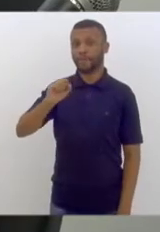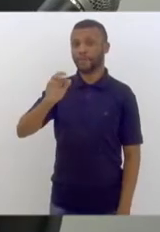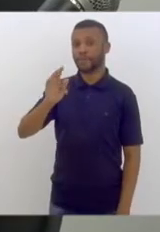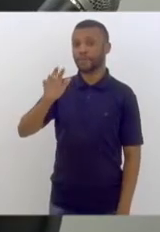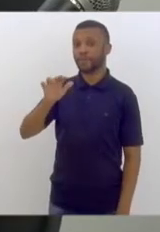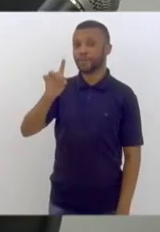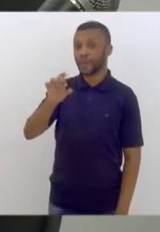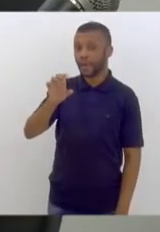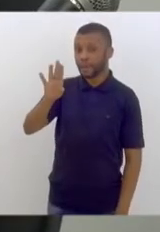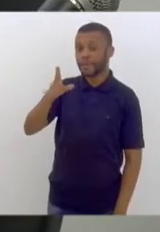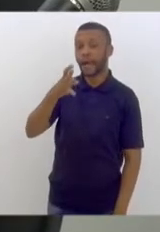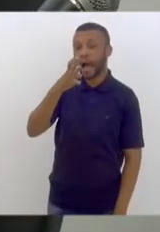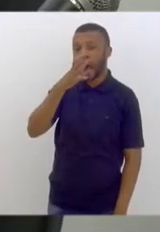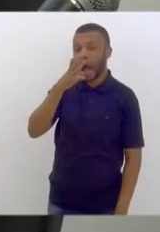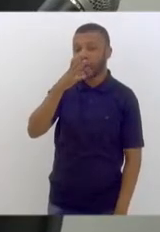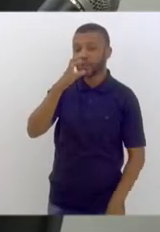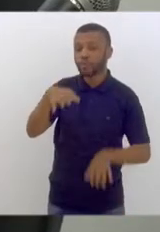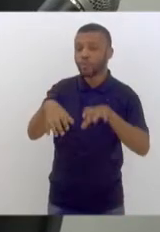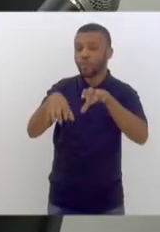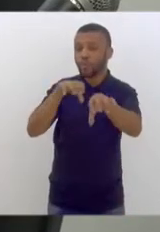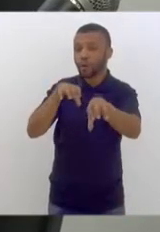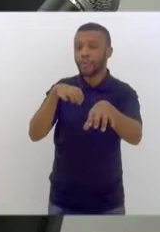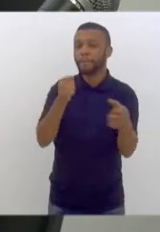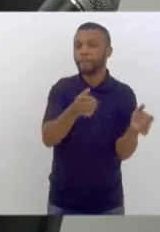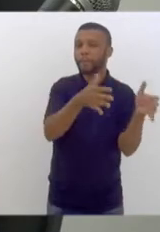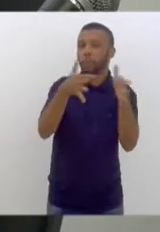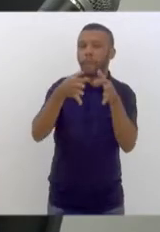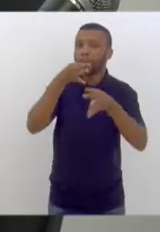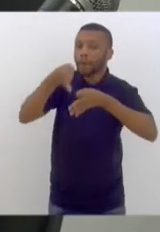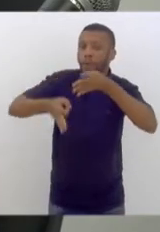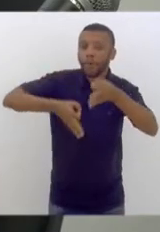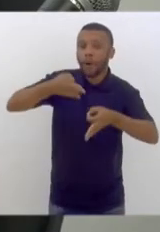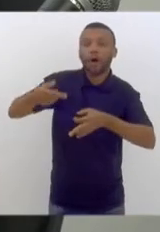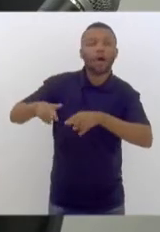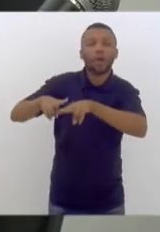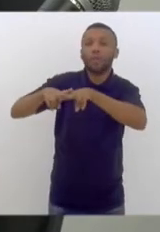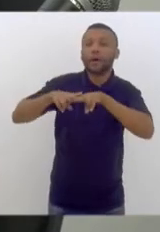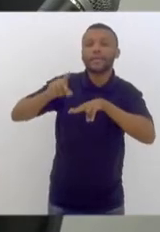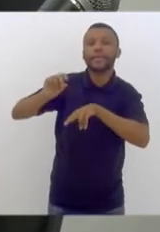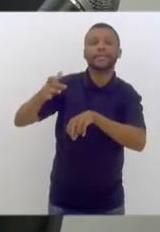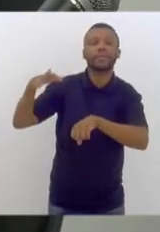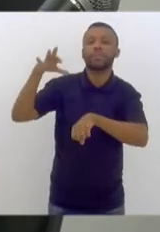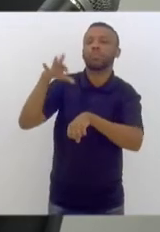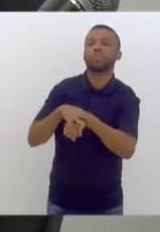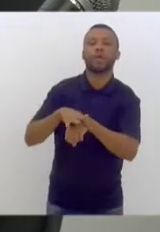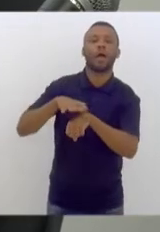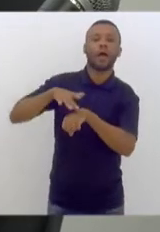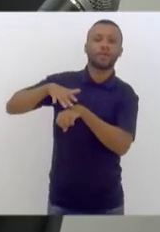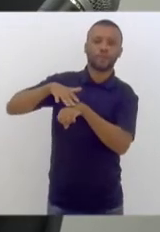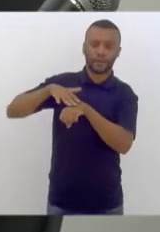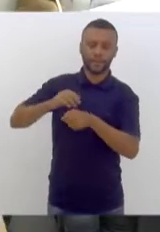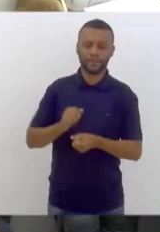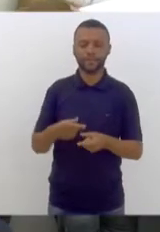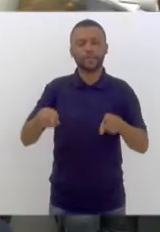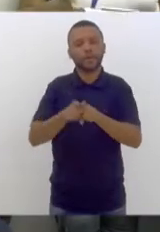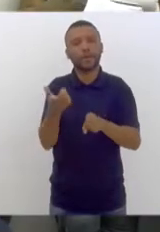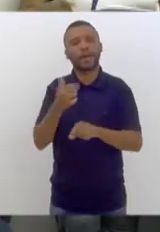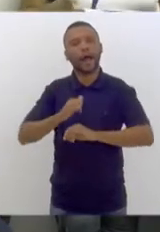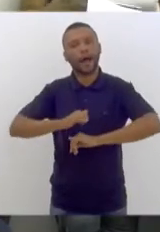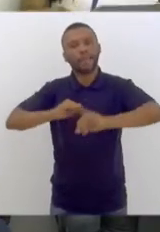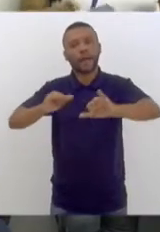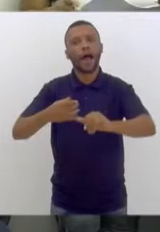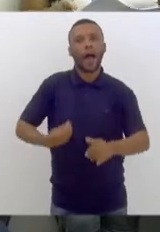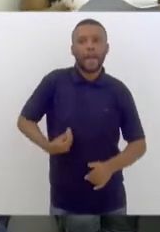assistindo e participando remotamente, visto que ele está adoecido. Queria também registrar a presença